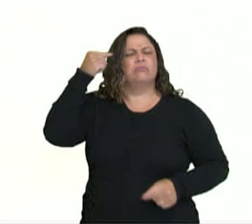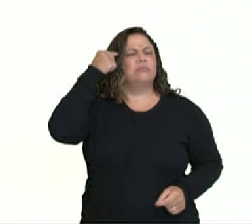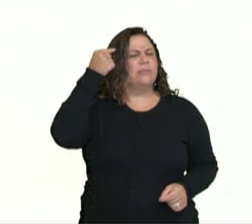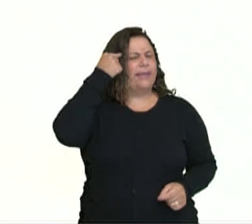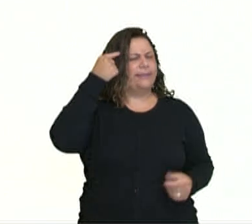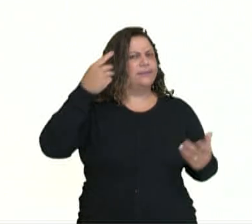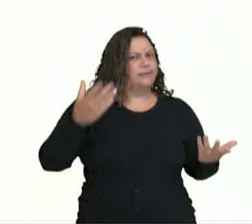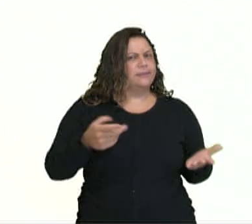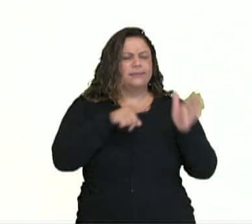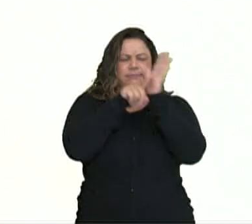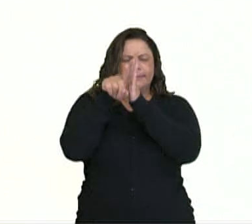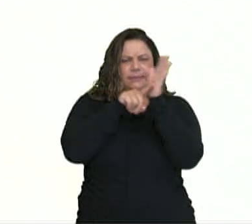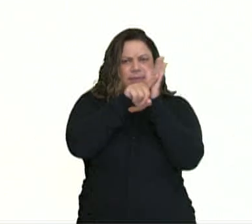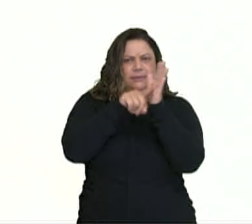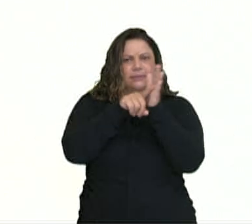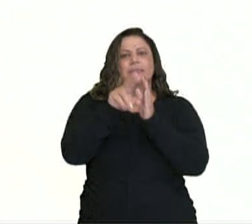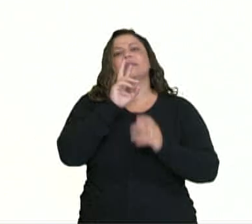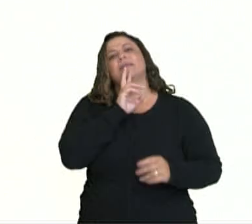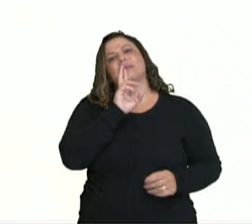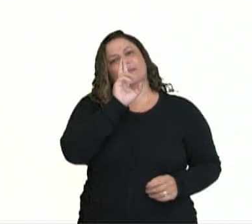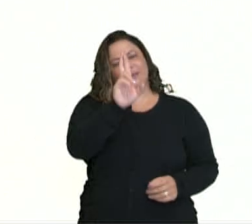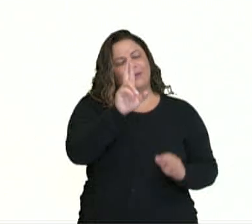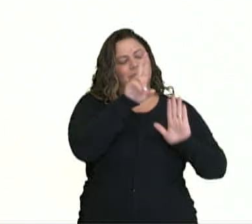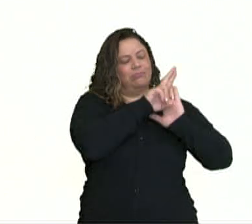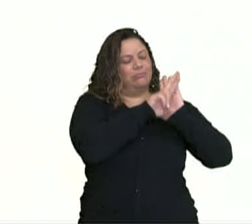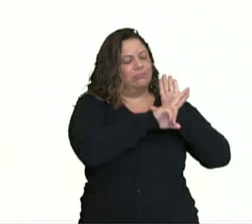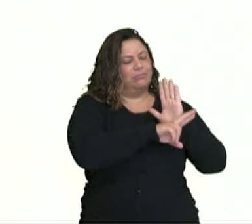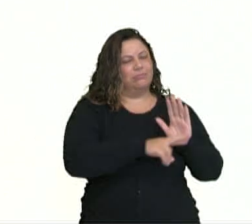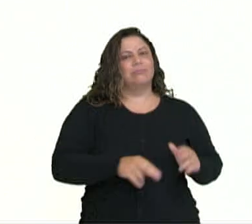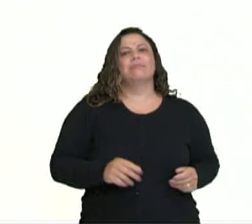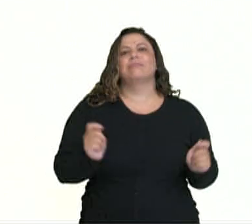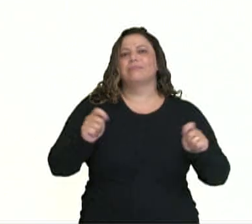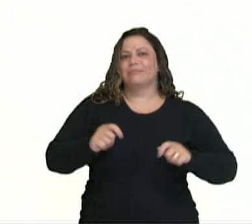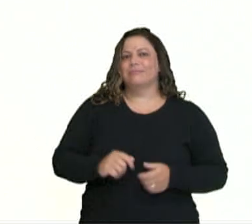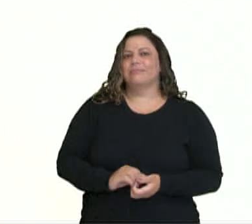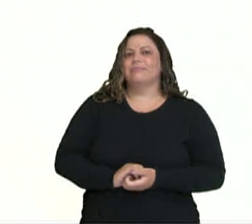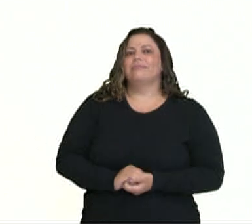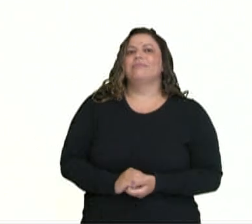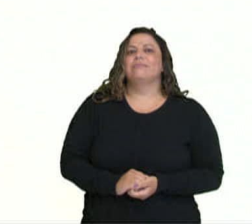bem, pesquise e verifique essas regras. Voltamos logo.